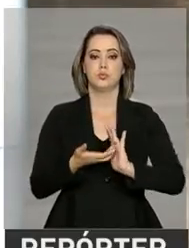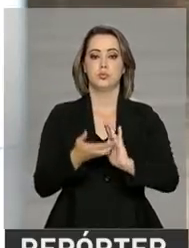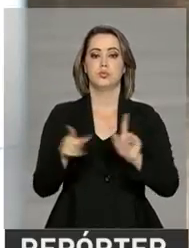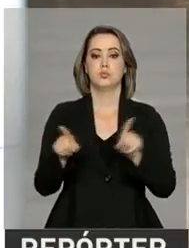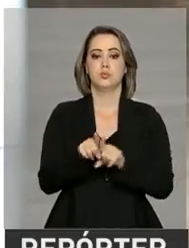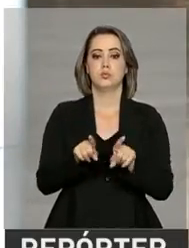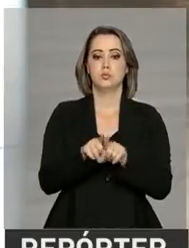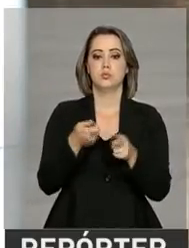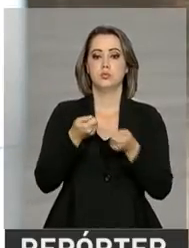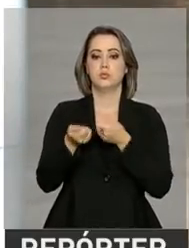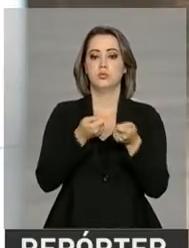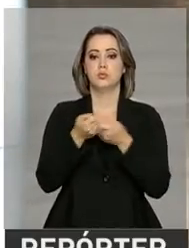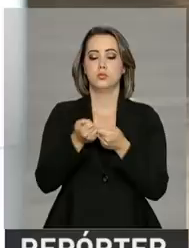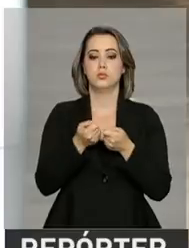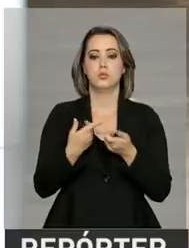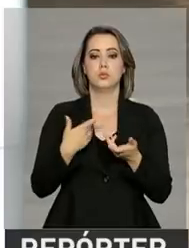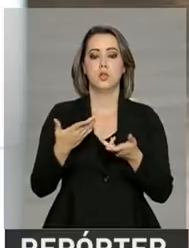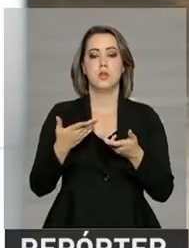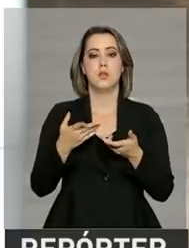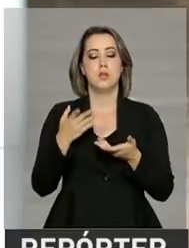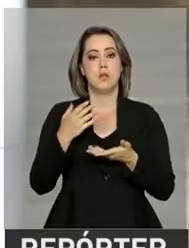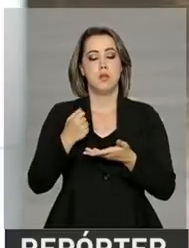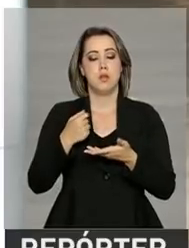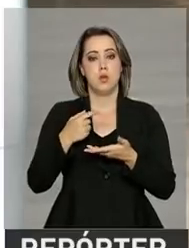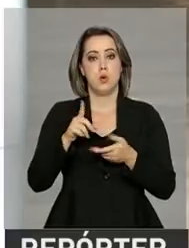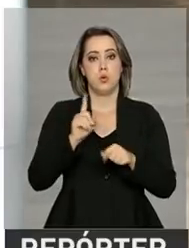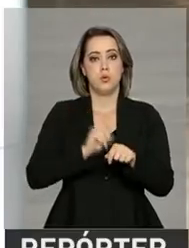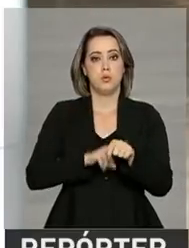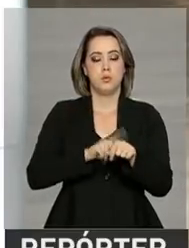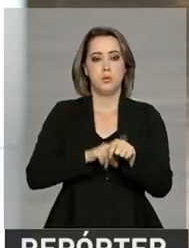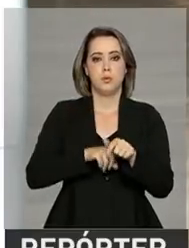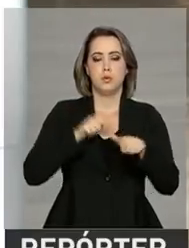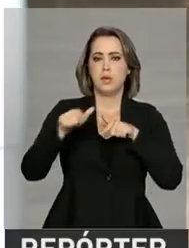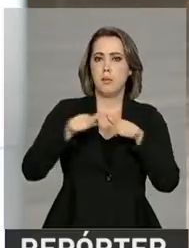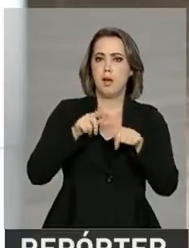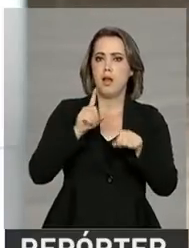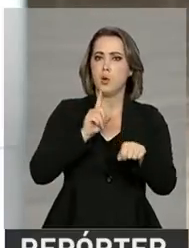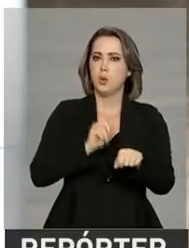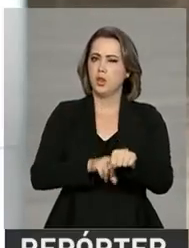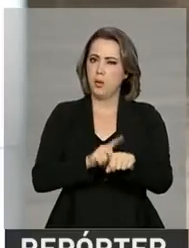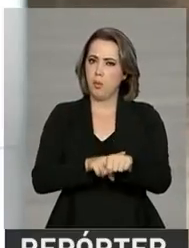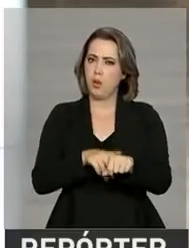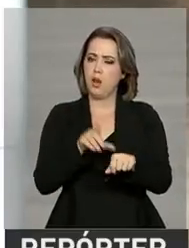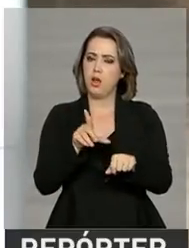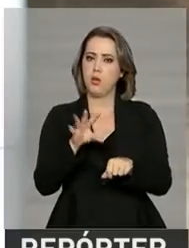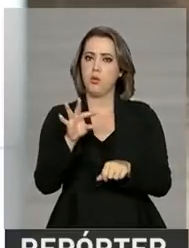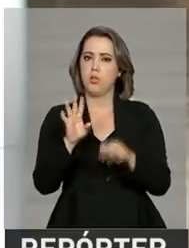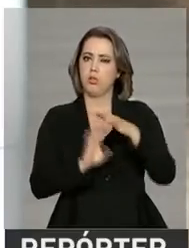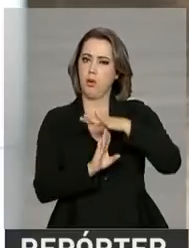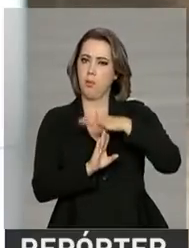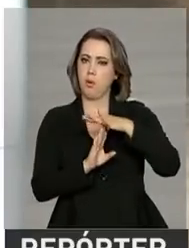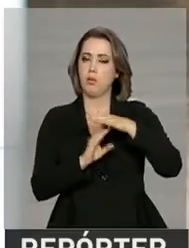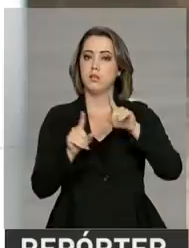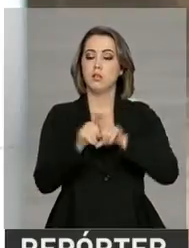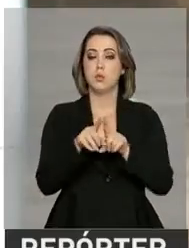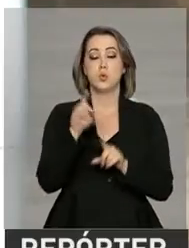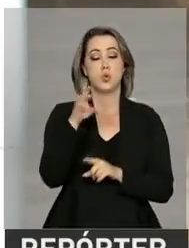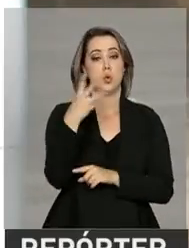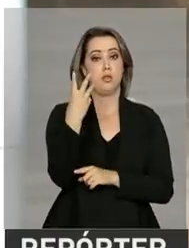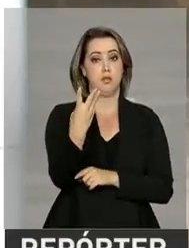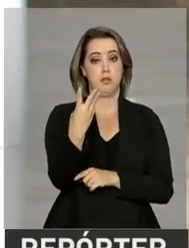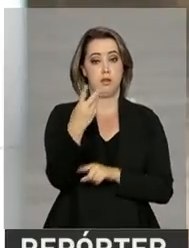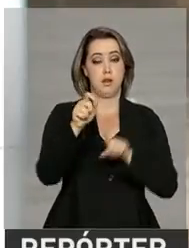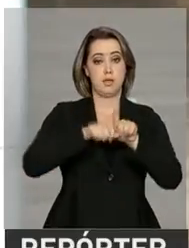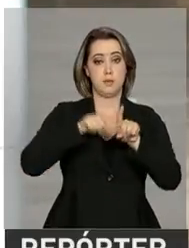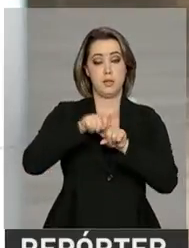também regulamentou a prestação de serviço temporário. Hoje, o trabalho temporário é possível para, no máximo, 3 meses. Com a